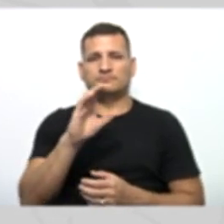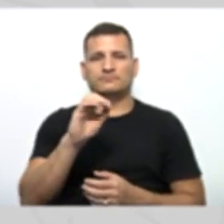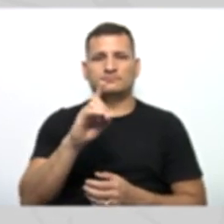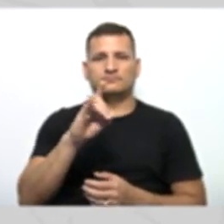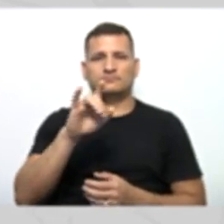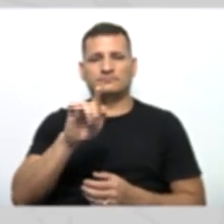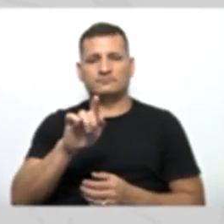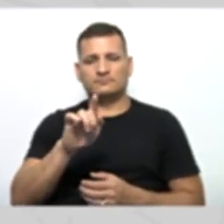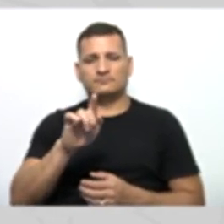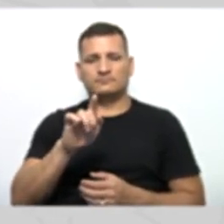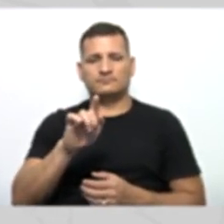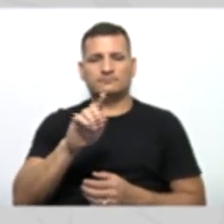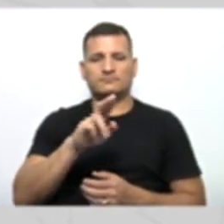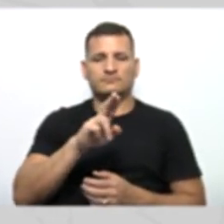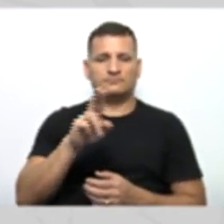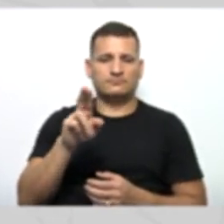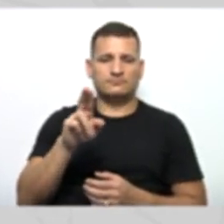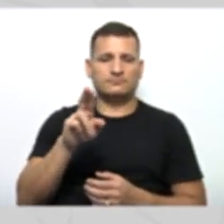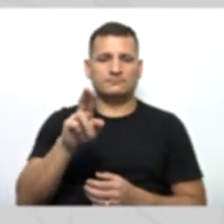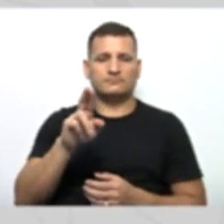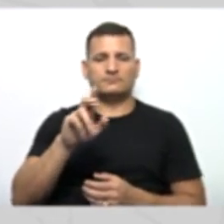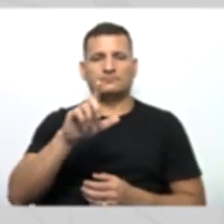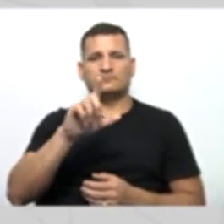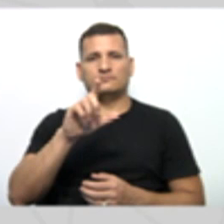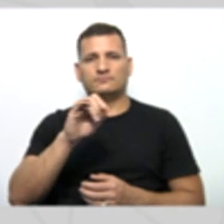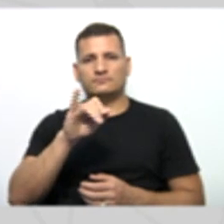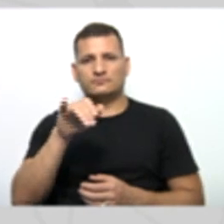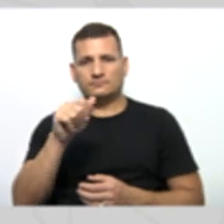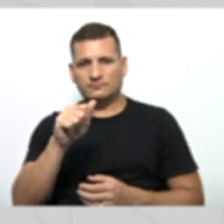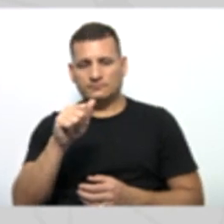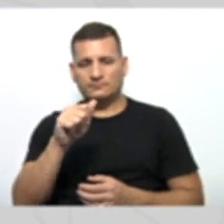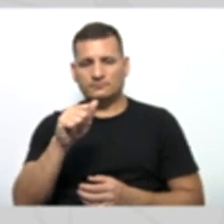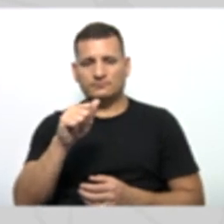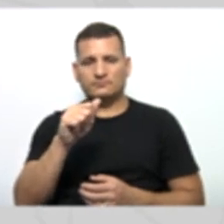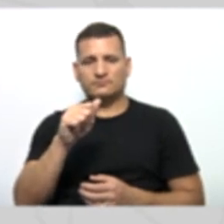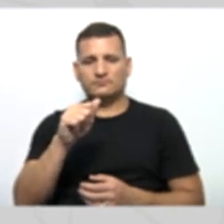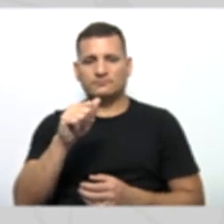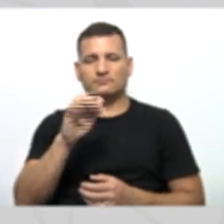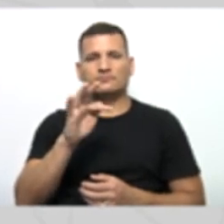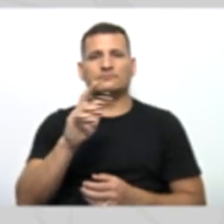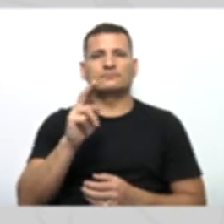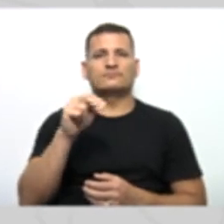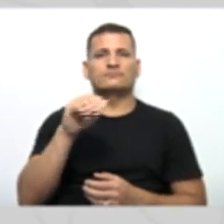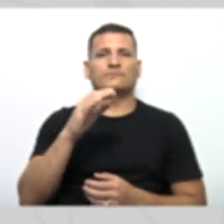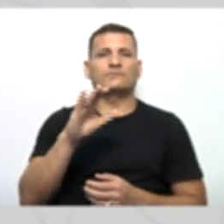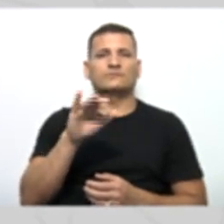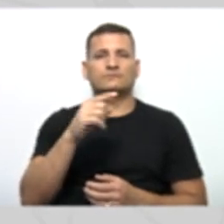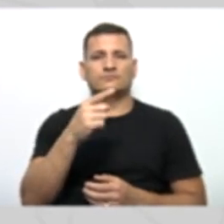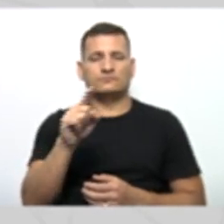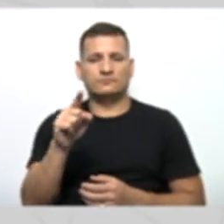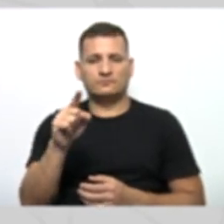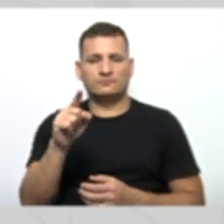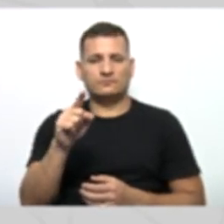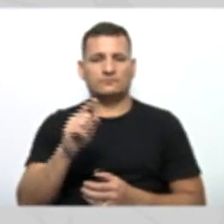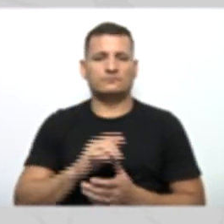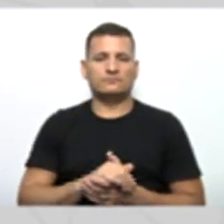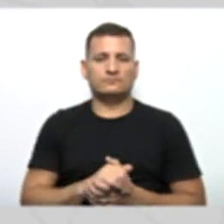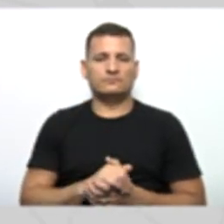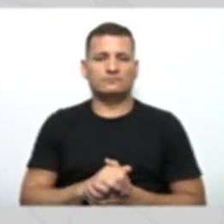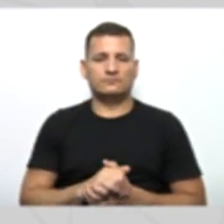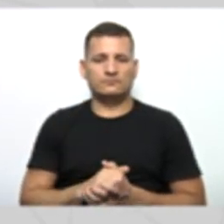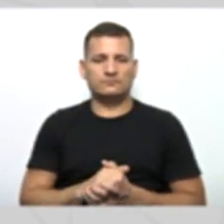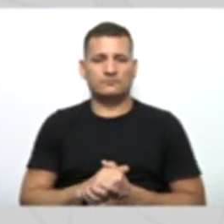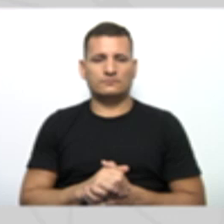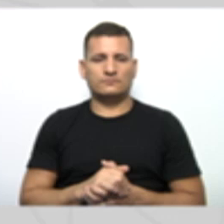nome, loja, função. Vocês perceberam que tem alguns atributos que são parecidos com o cliente,